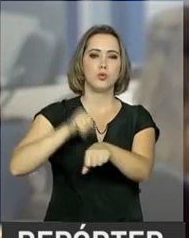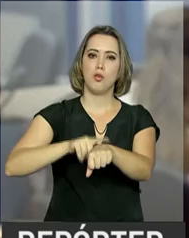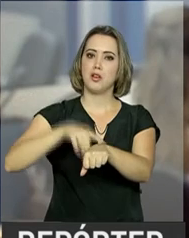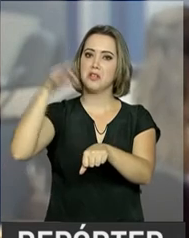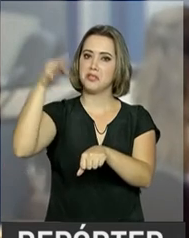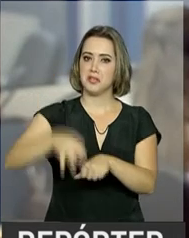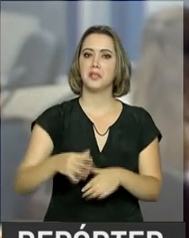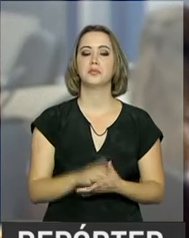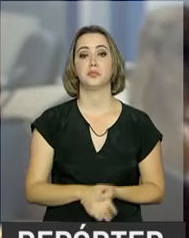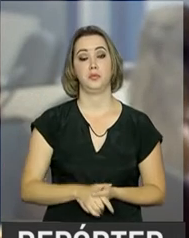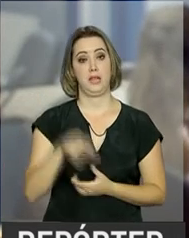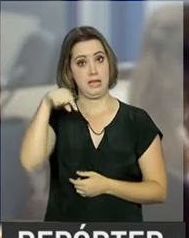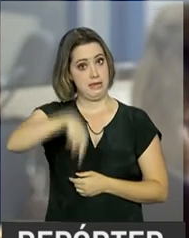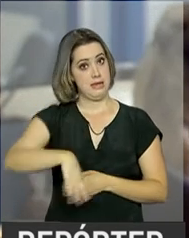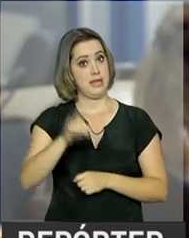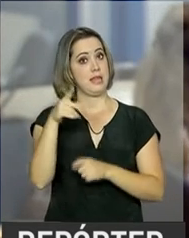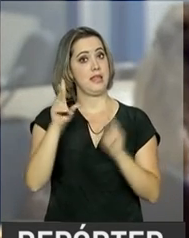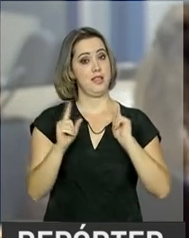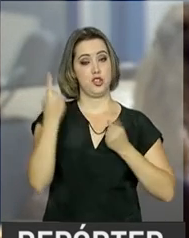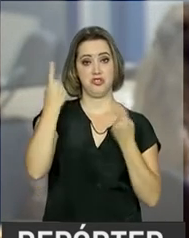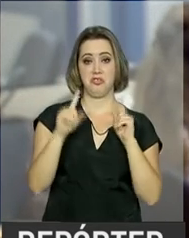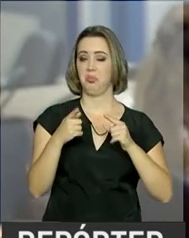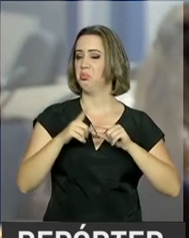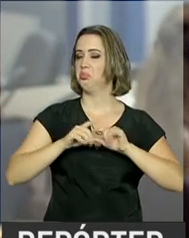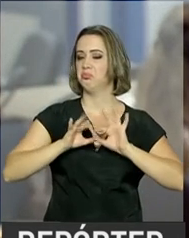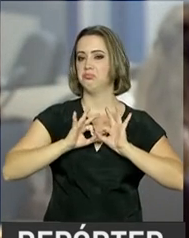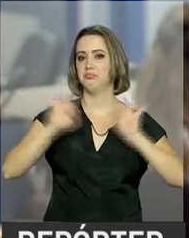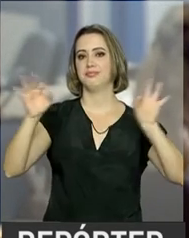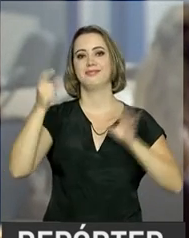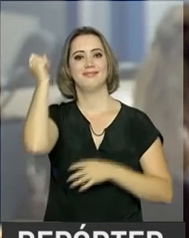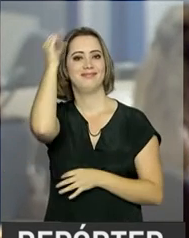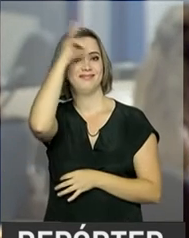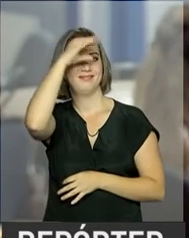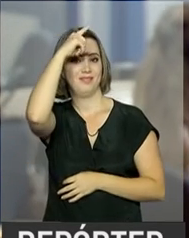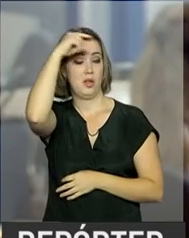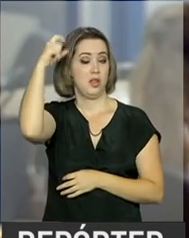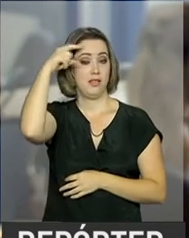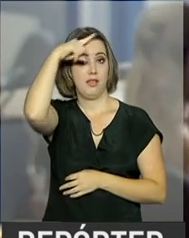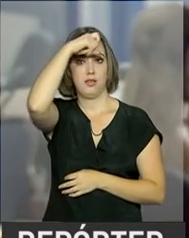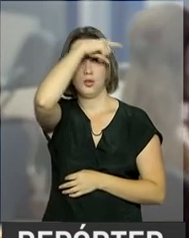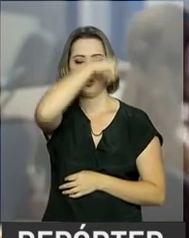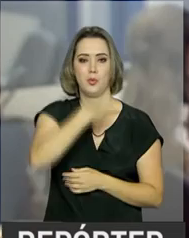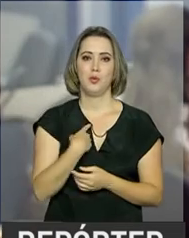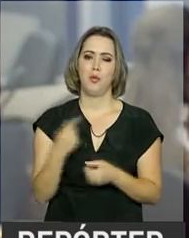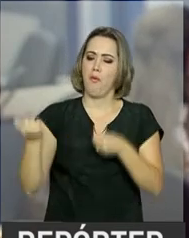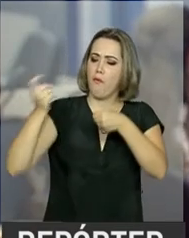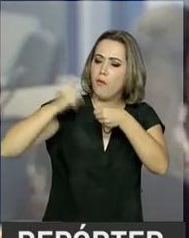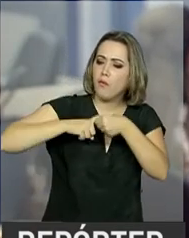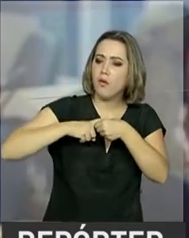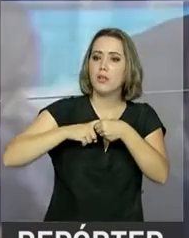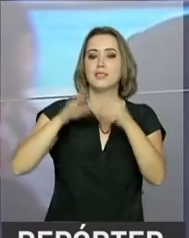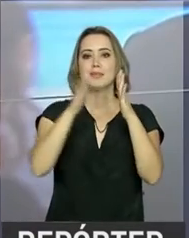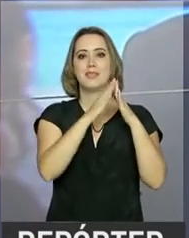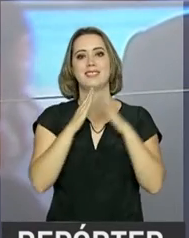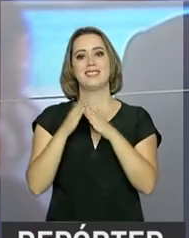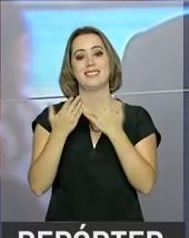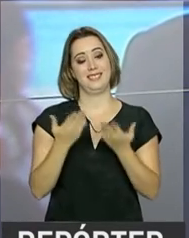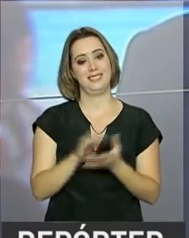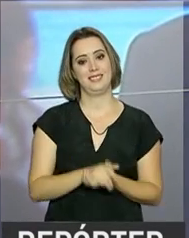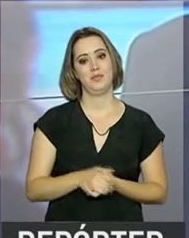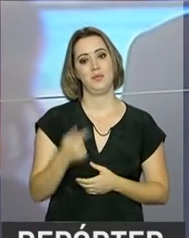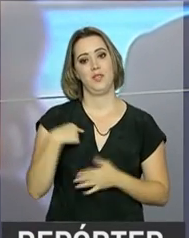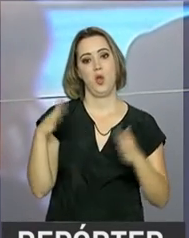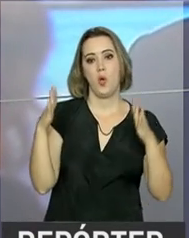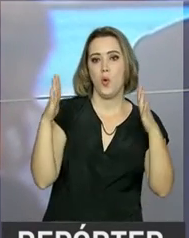quem viajou de avião neste carnaval não teve transtornos pra ir pra folia ou para o descanso e depois voltar para casa e eu volto com você e não